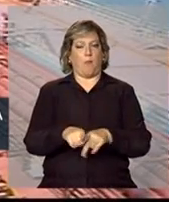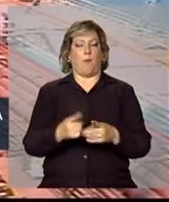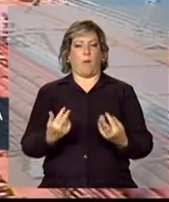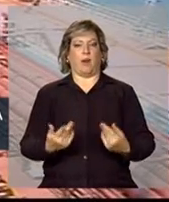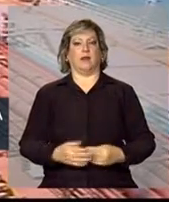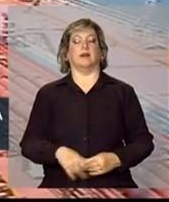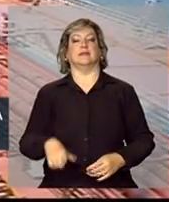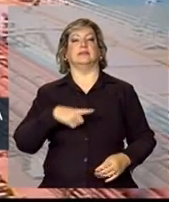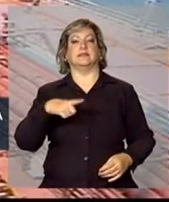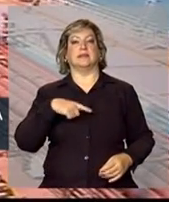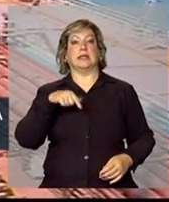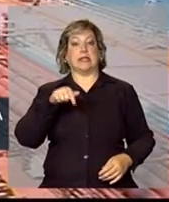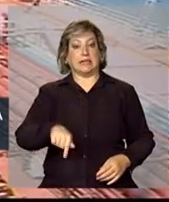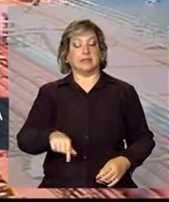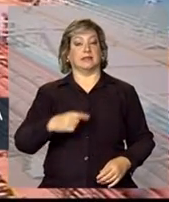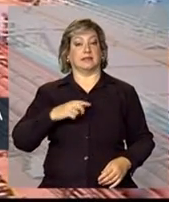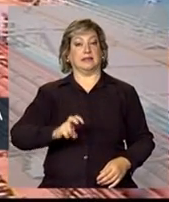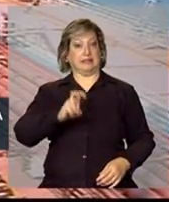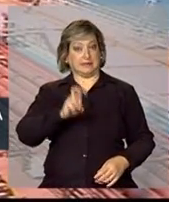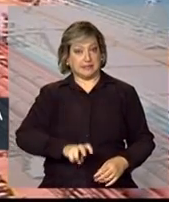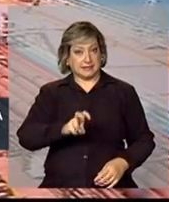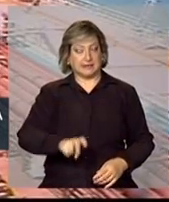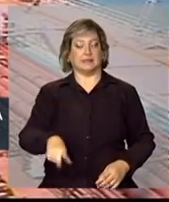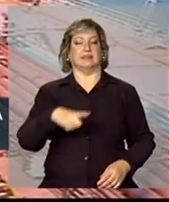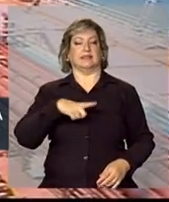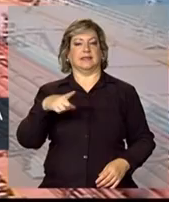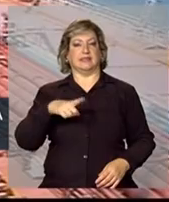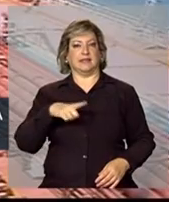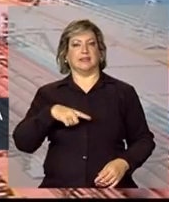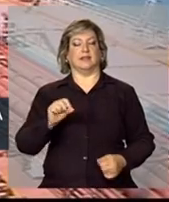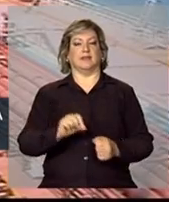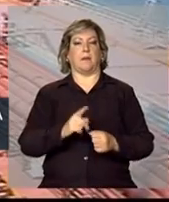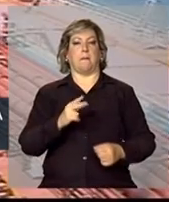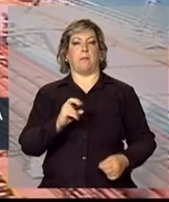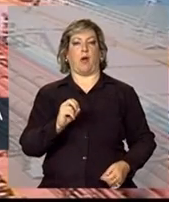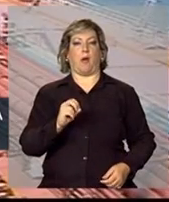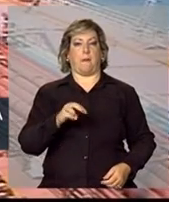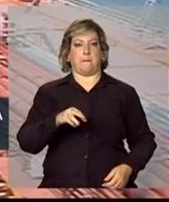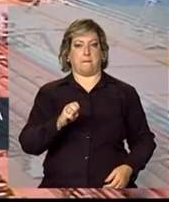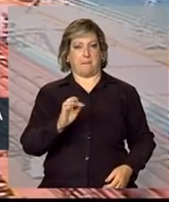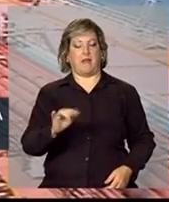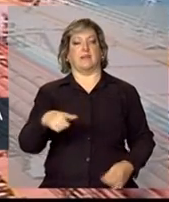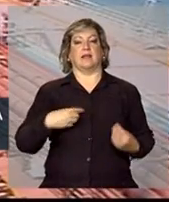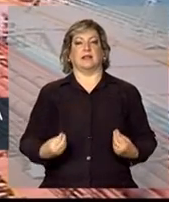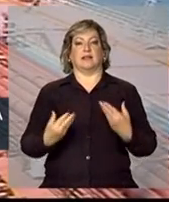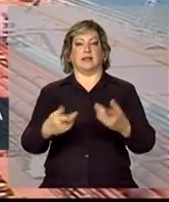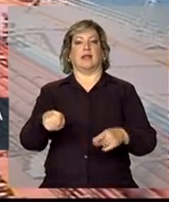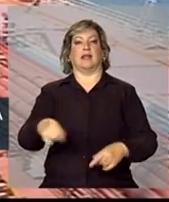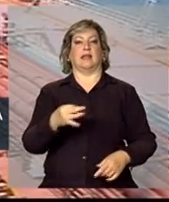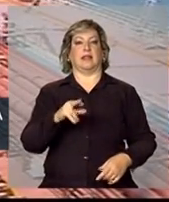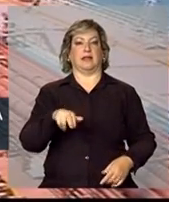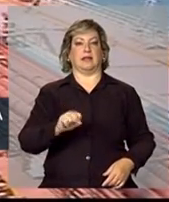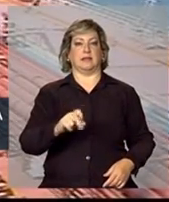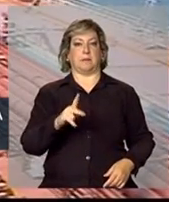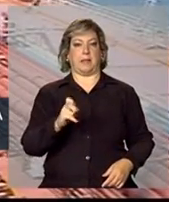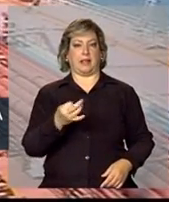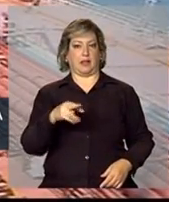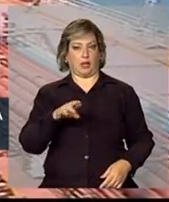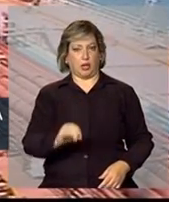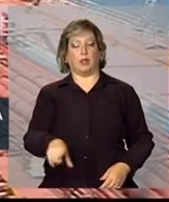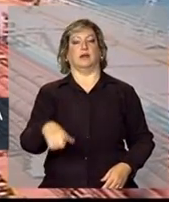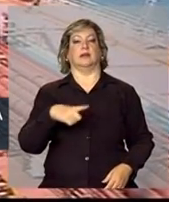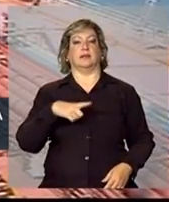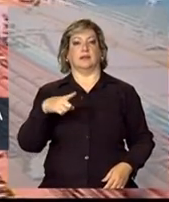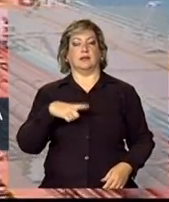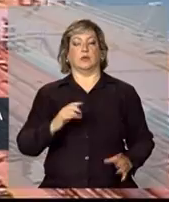modernização e expansão da frota o promef entregue a Transpetro em um período